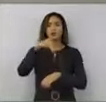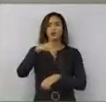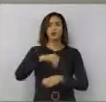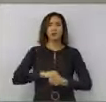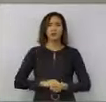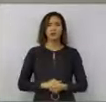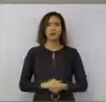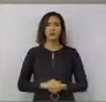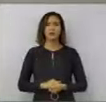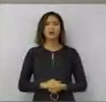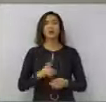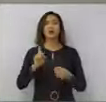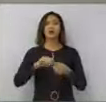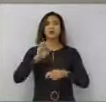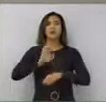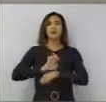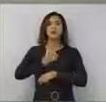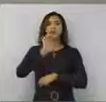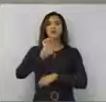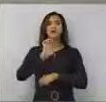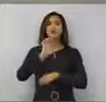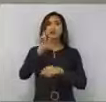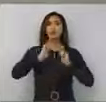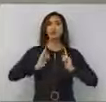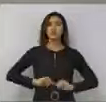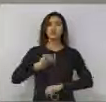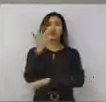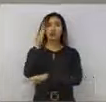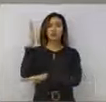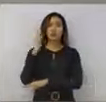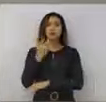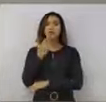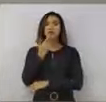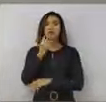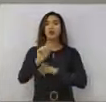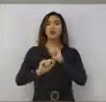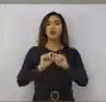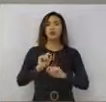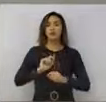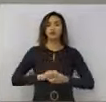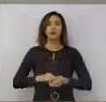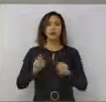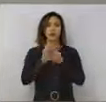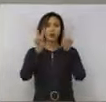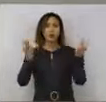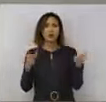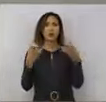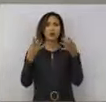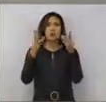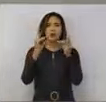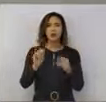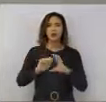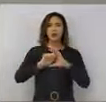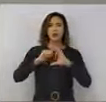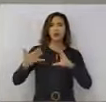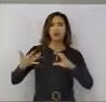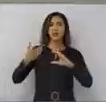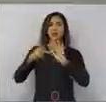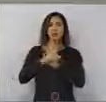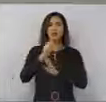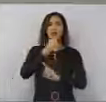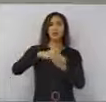sustentabilidade e especialista em gestão ambiental. Vou falar um pouco sobre os aspectos socioeconômicos